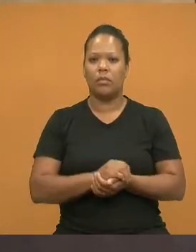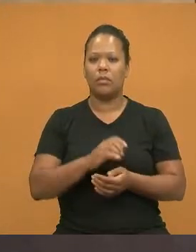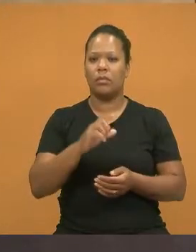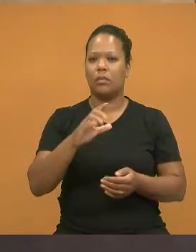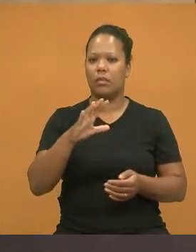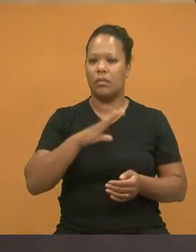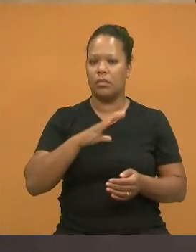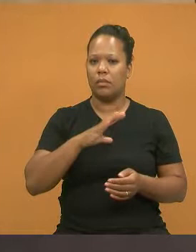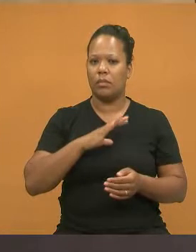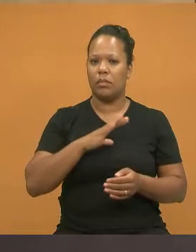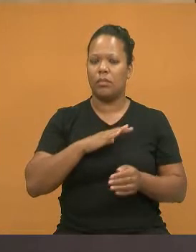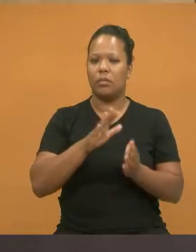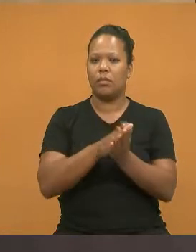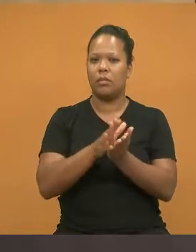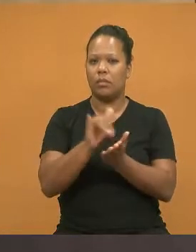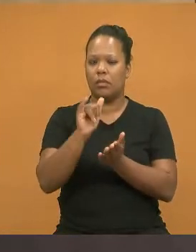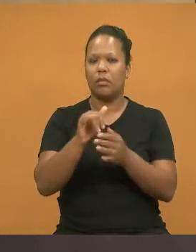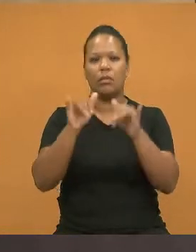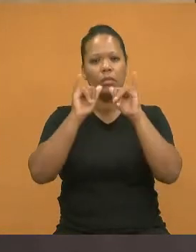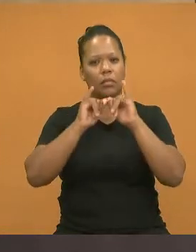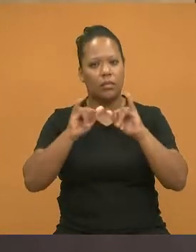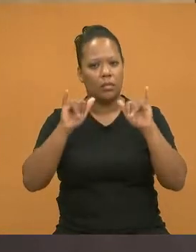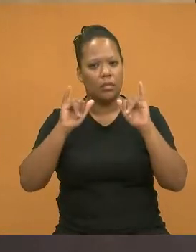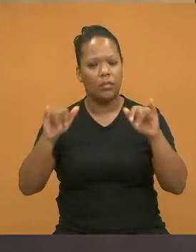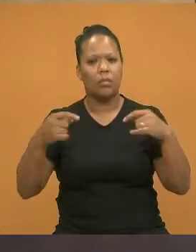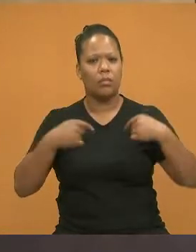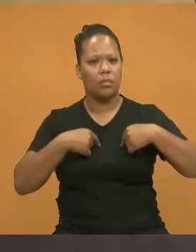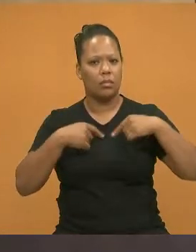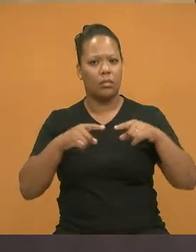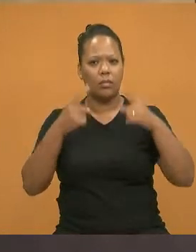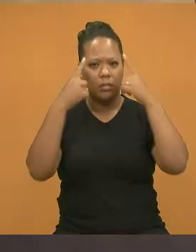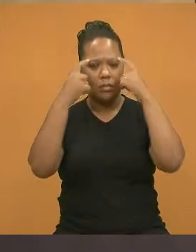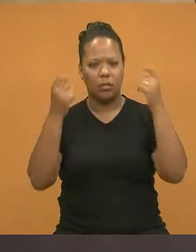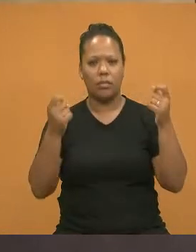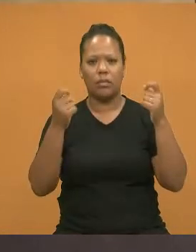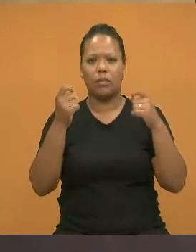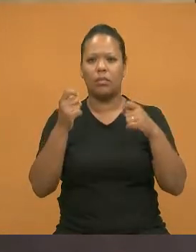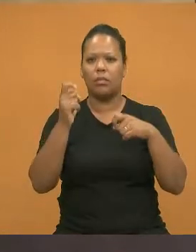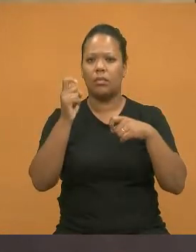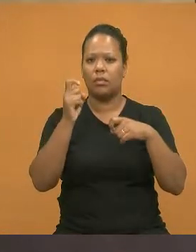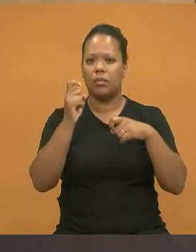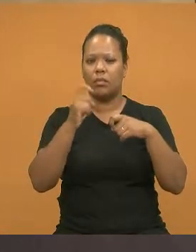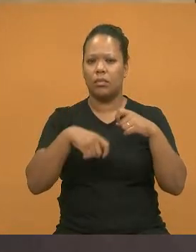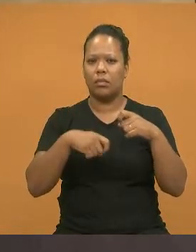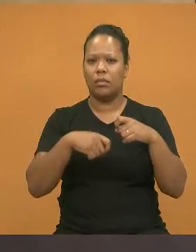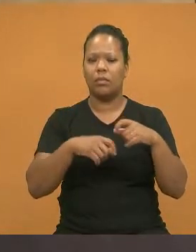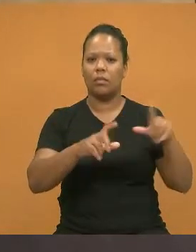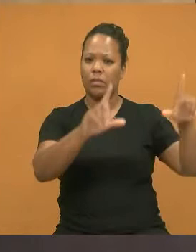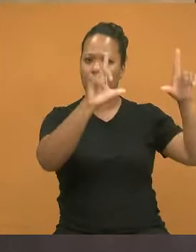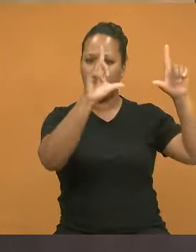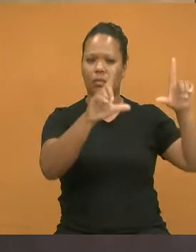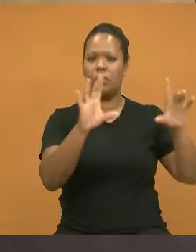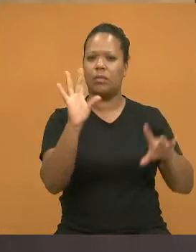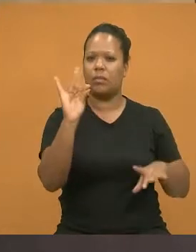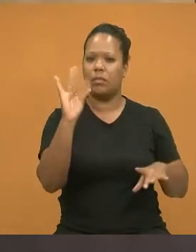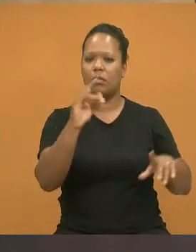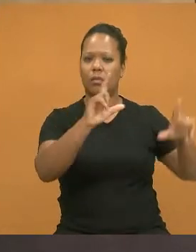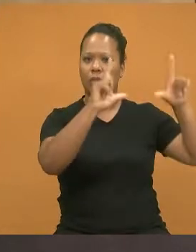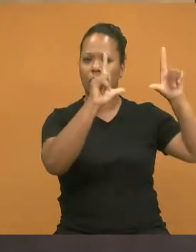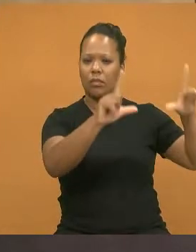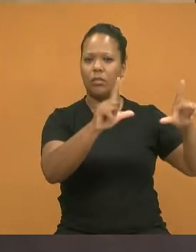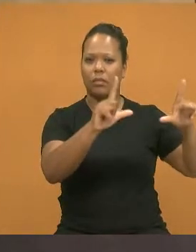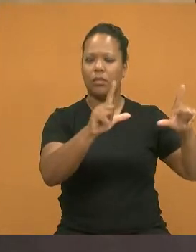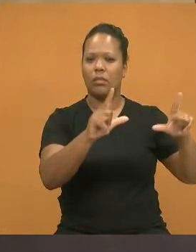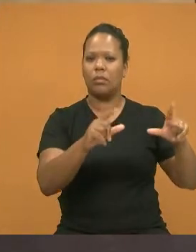de Jacareí deverá promover a divulgação do combate à pedofilia através de cartazes fixos alocados em locais públicos